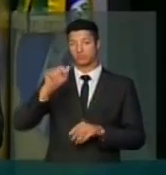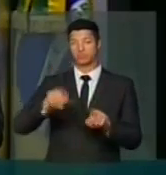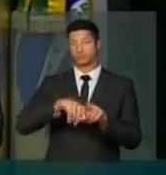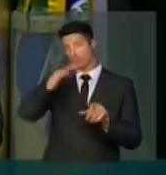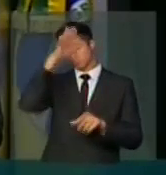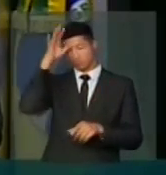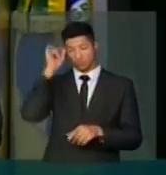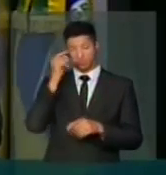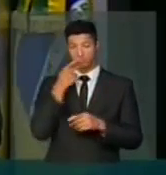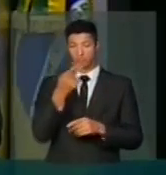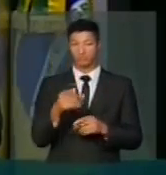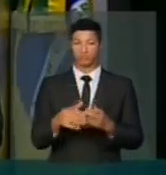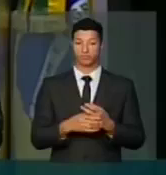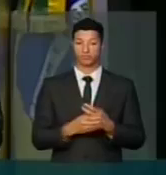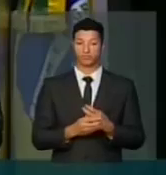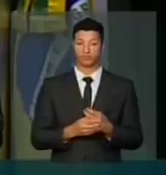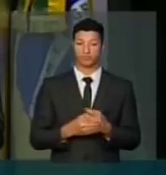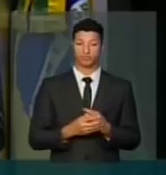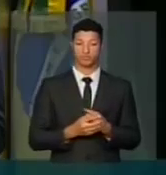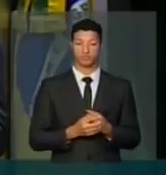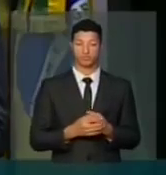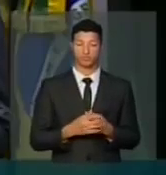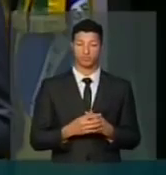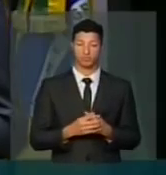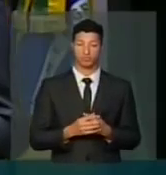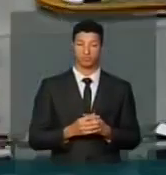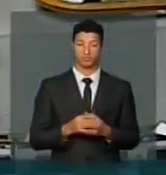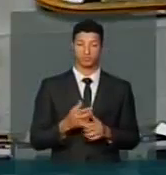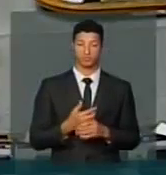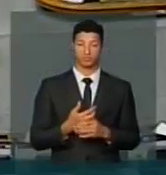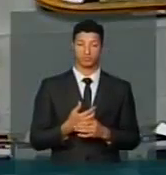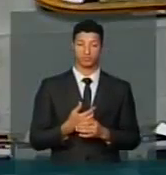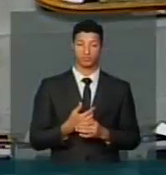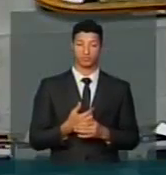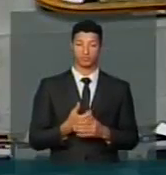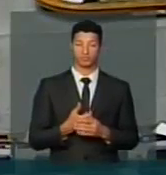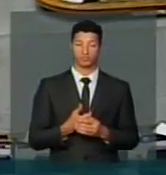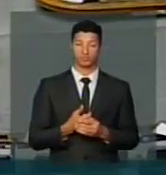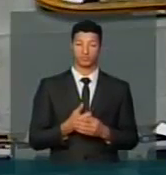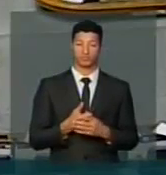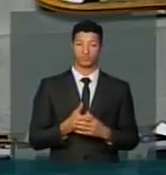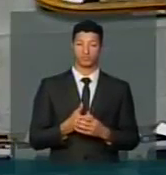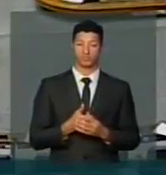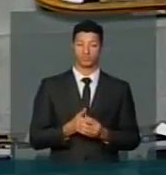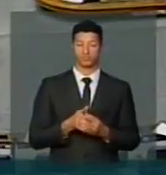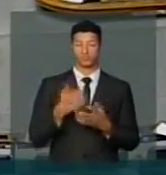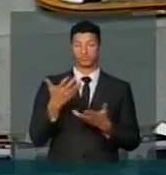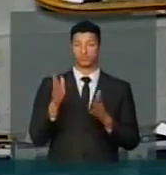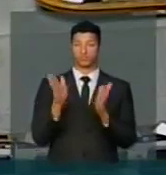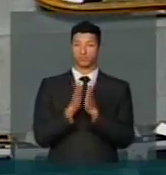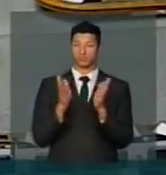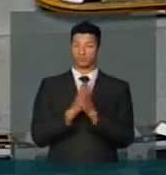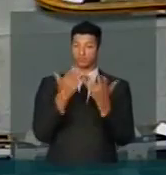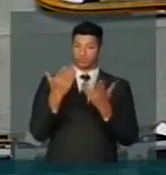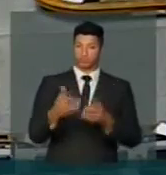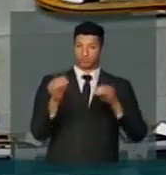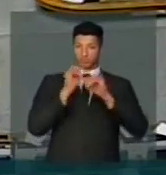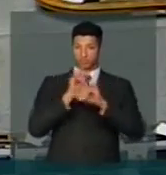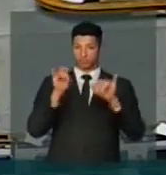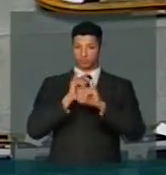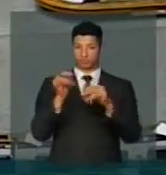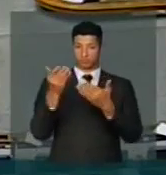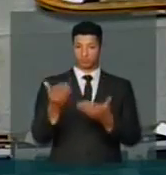amazonenses. Concedo a parte com muita alegria ao deputado Betinho. Deputado Arthur Vigílio, primeiro eu quero parabenizar Vossa Excelência pelo